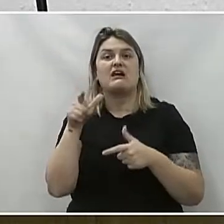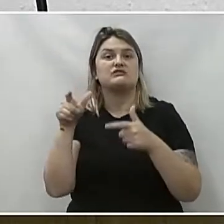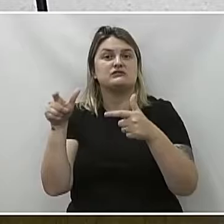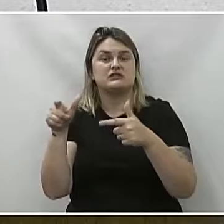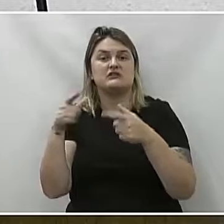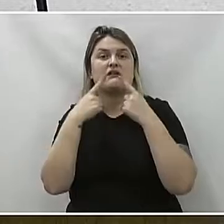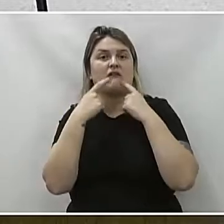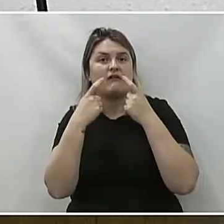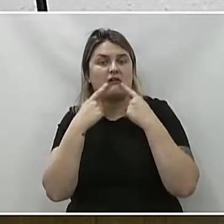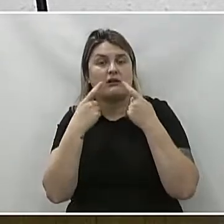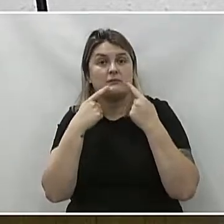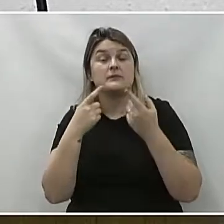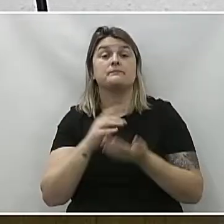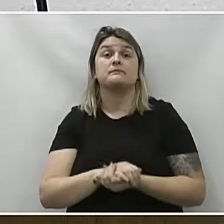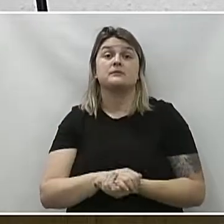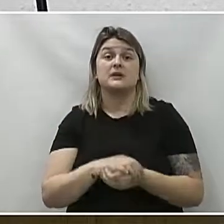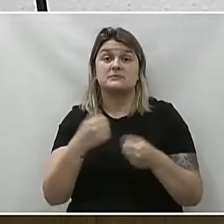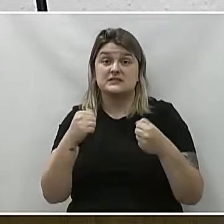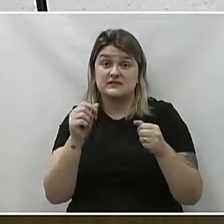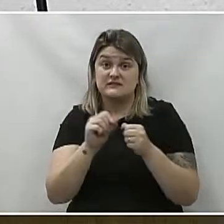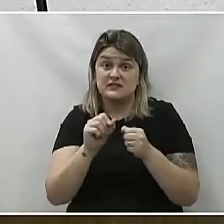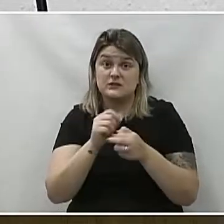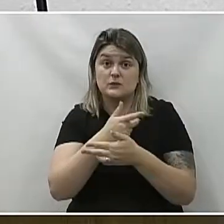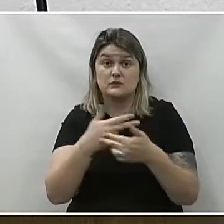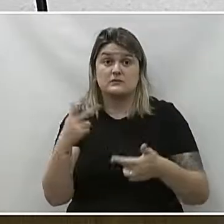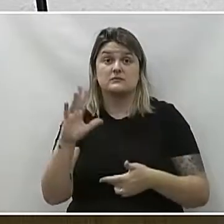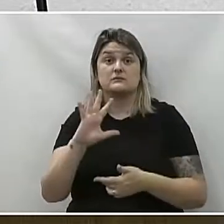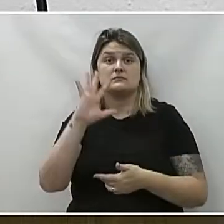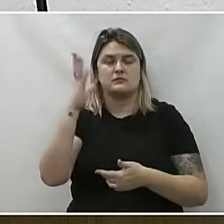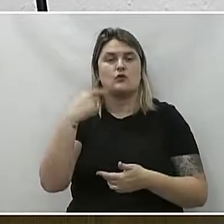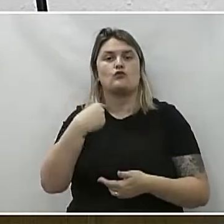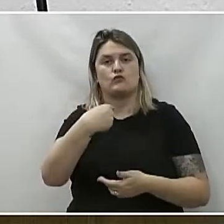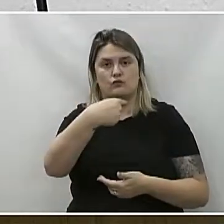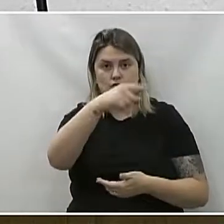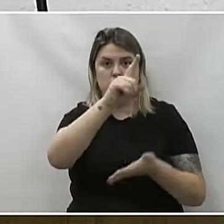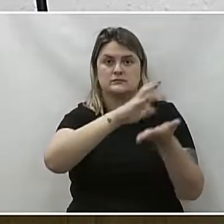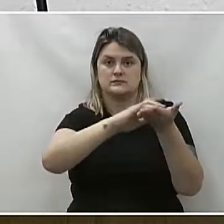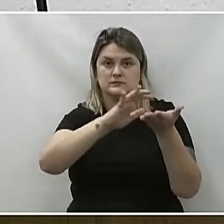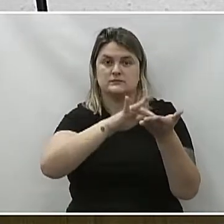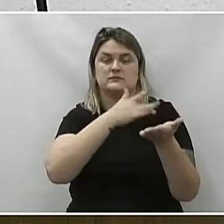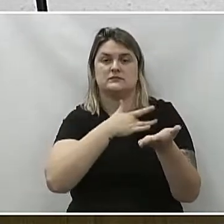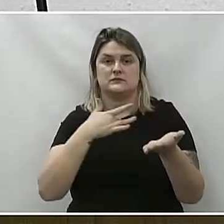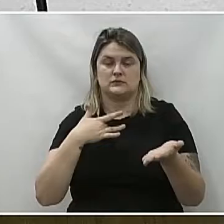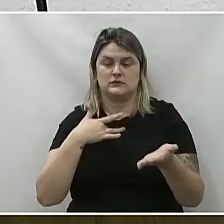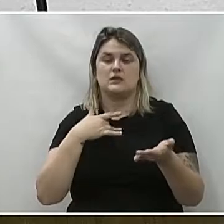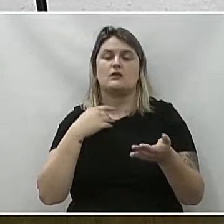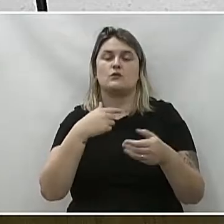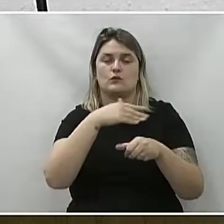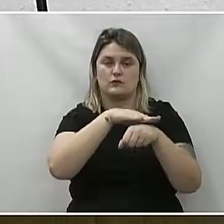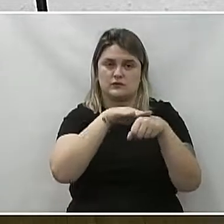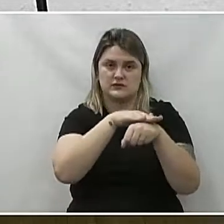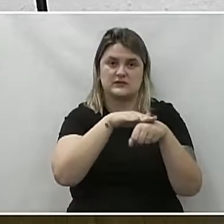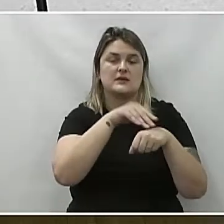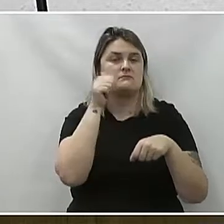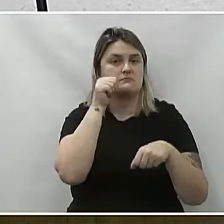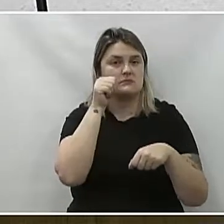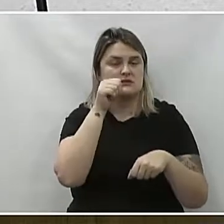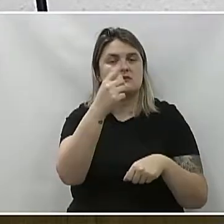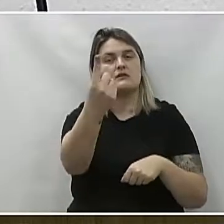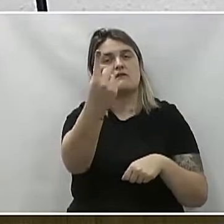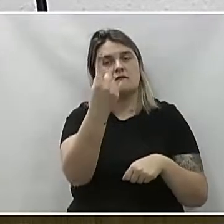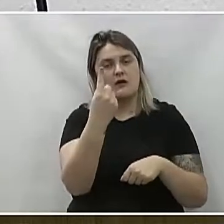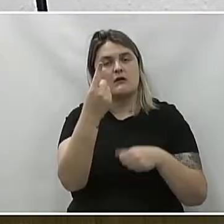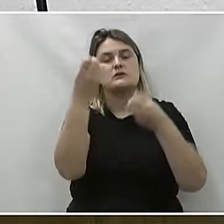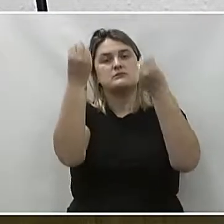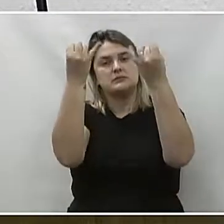que ir lá e fazer isso para fazer acontecer, digamos assim. Eu fui até a Secretaria de Saúde, conversei com a funcionária que me atendeu,